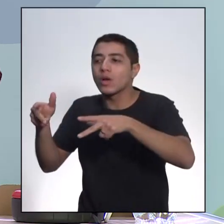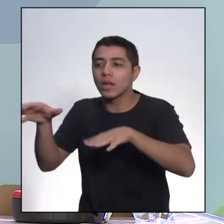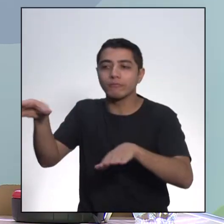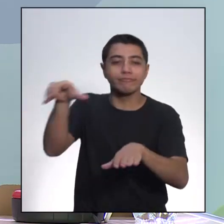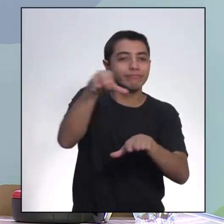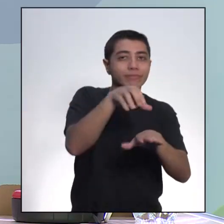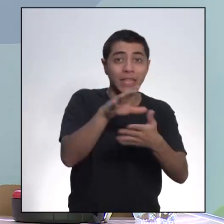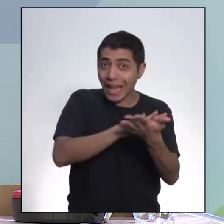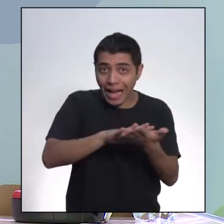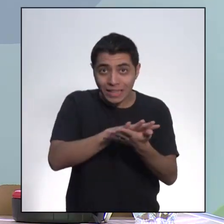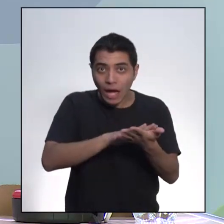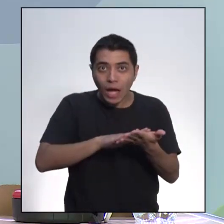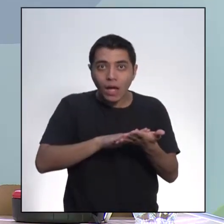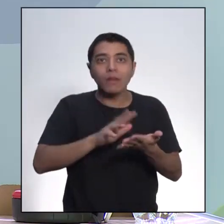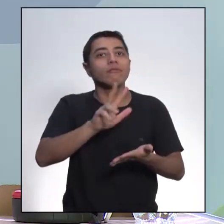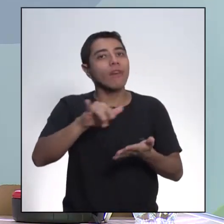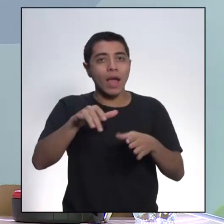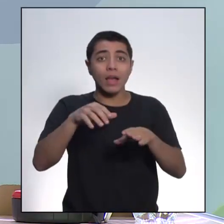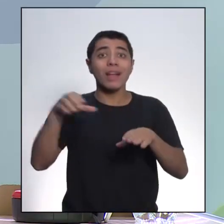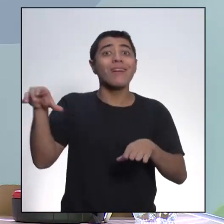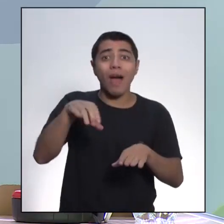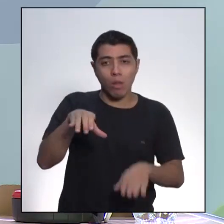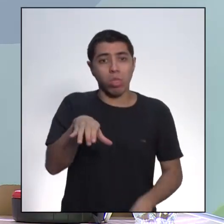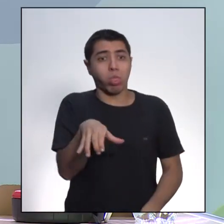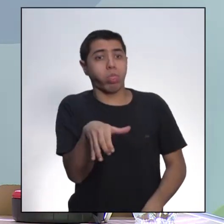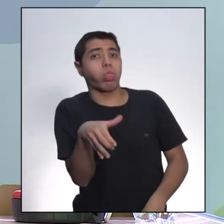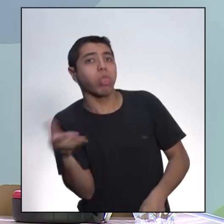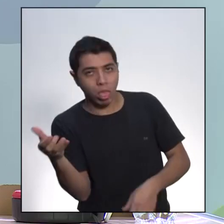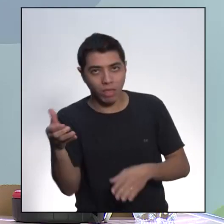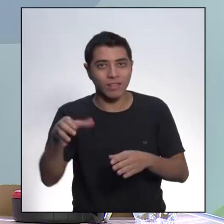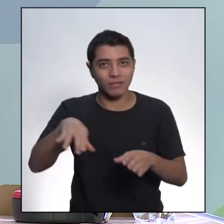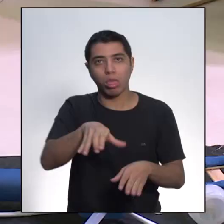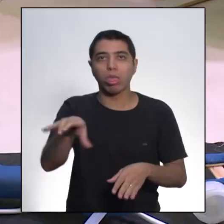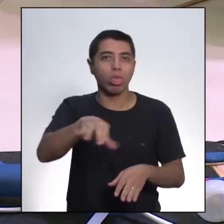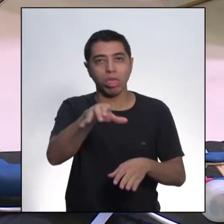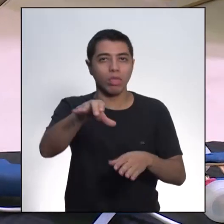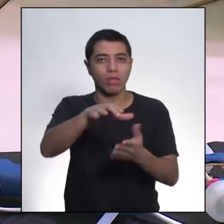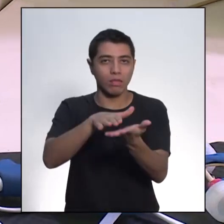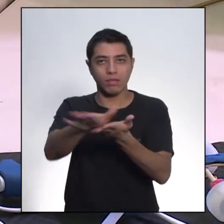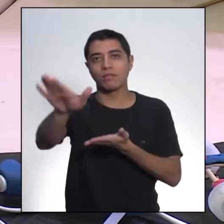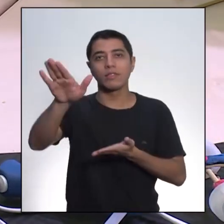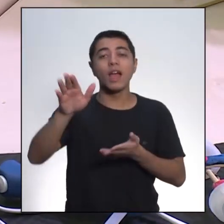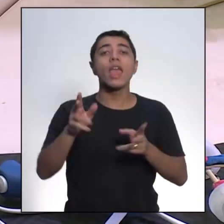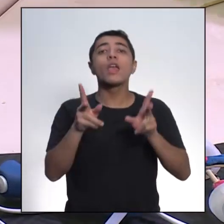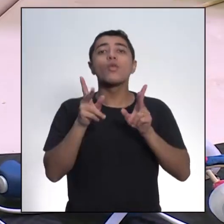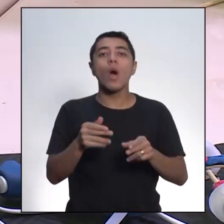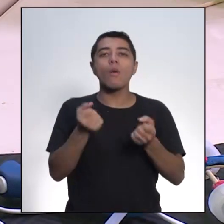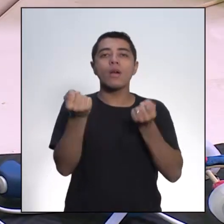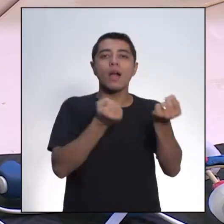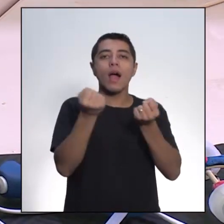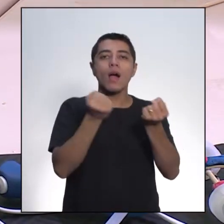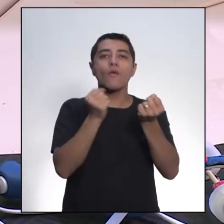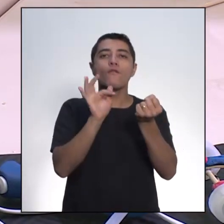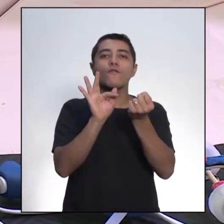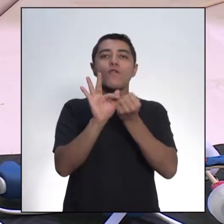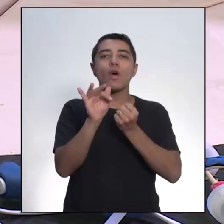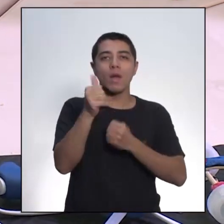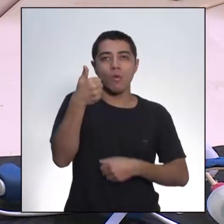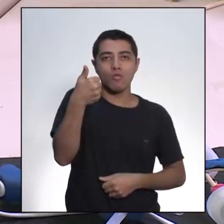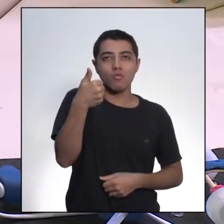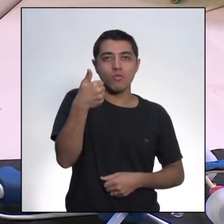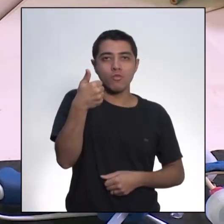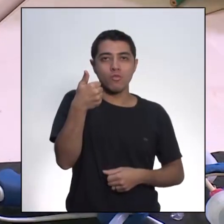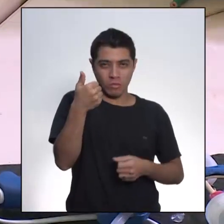1, né? Ah, está chovendo, patinou e eles têm que trocar o pneu, não é isso? Então, ó, você vai trazer ele um pouquinho para cá. E, não sei se dá para